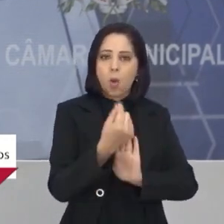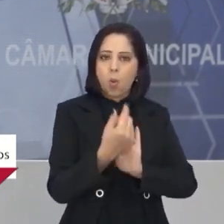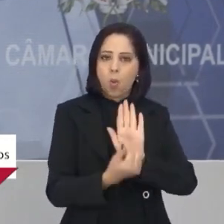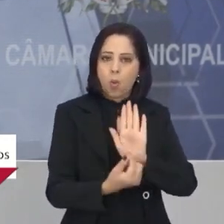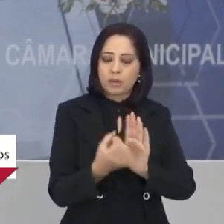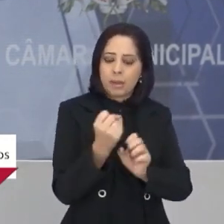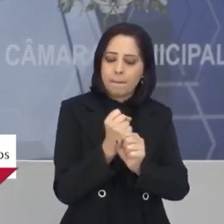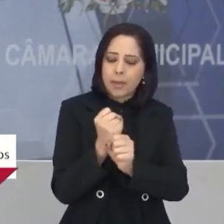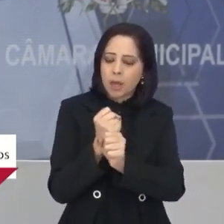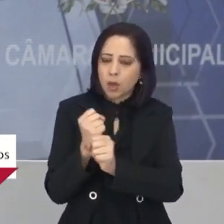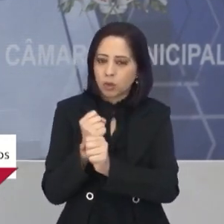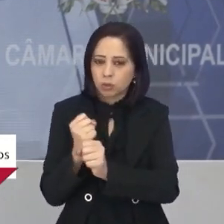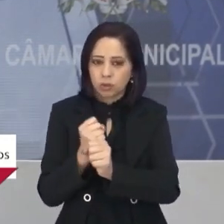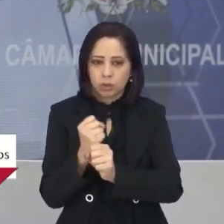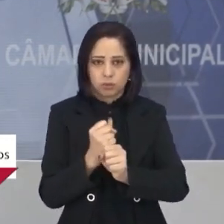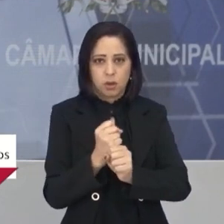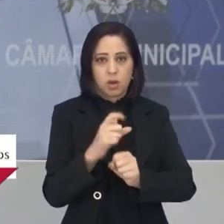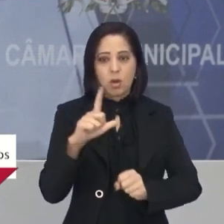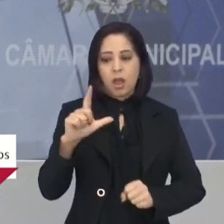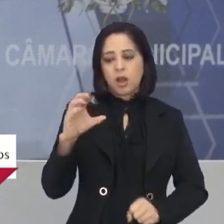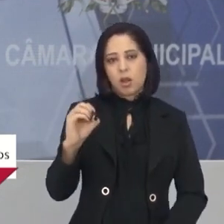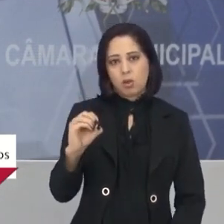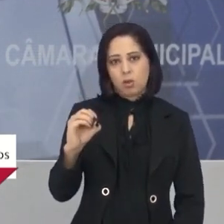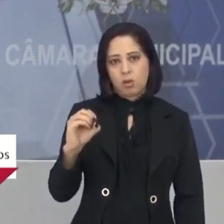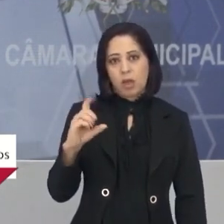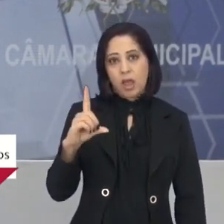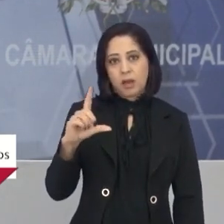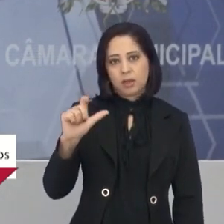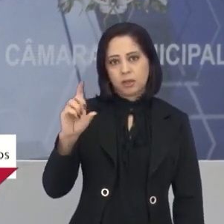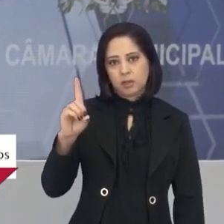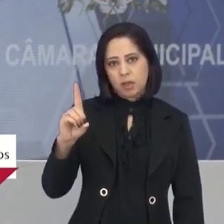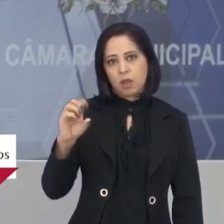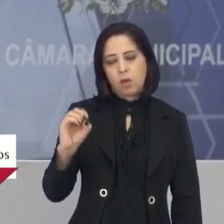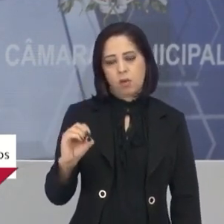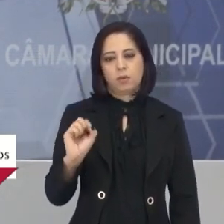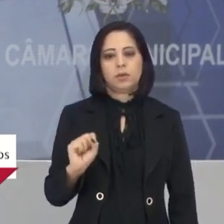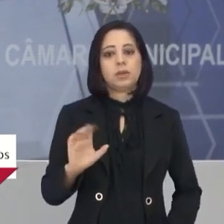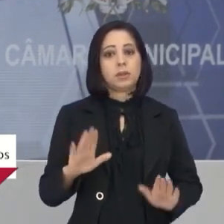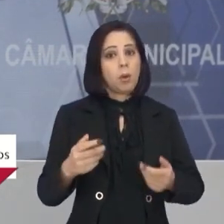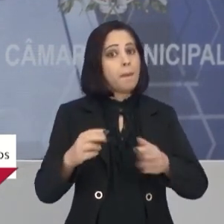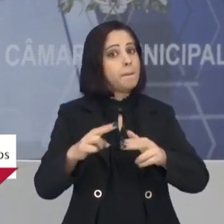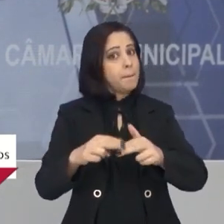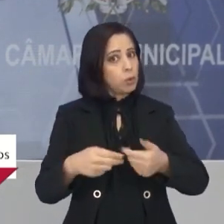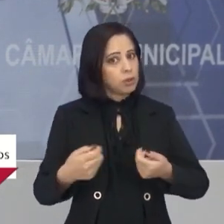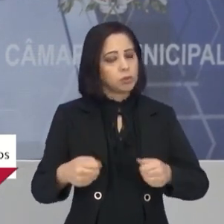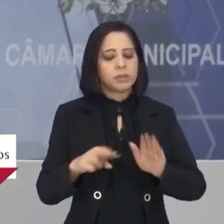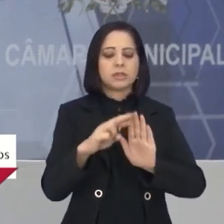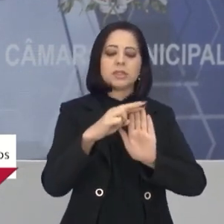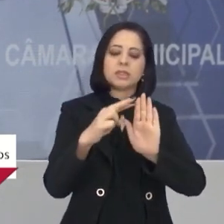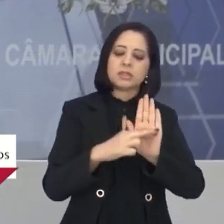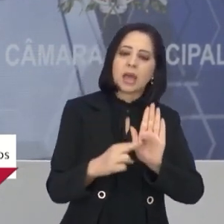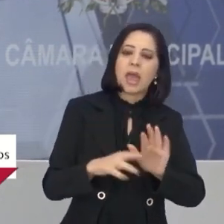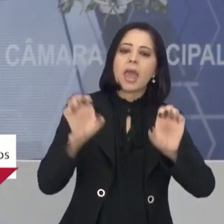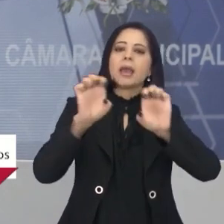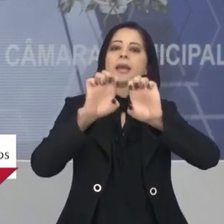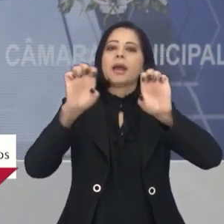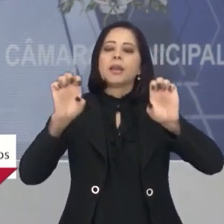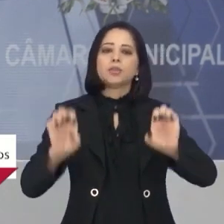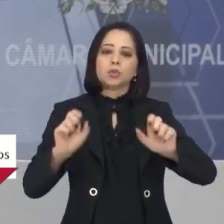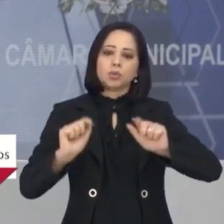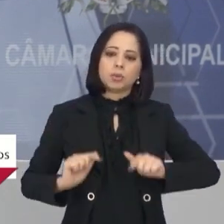anual ou seja para isso tem que ter regras estrutura procedimentos